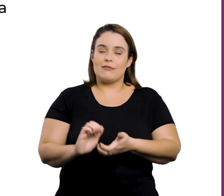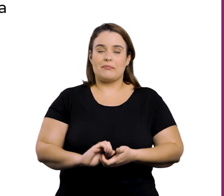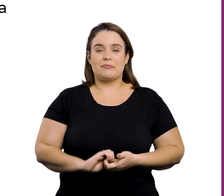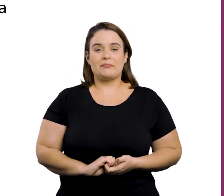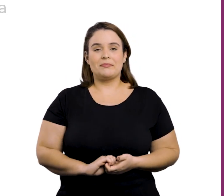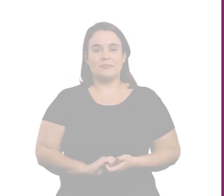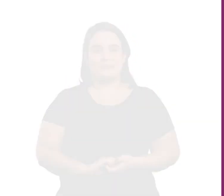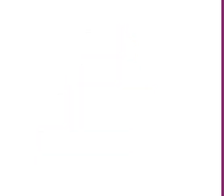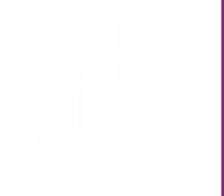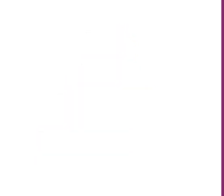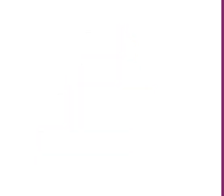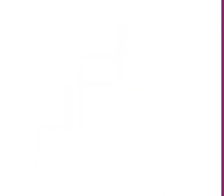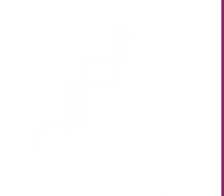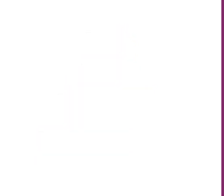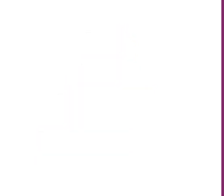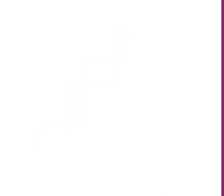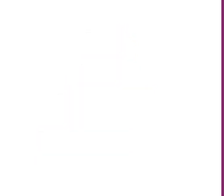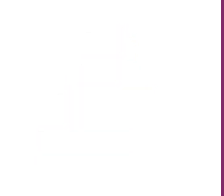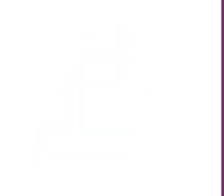oferecer.